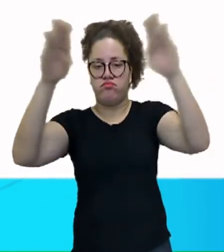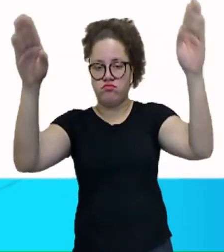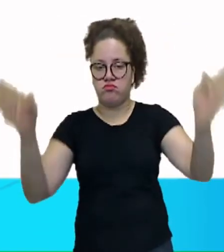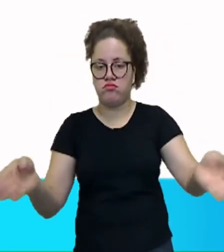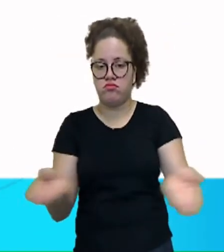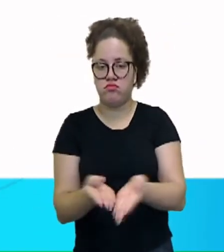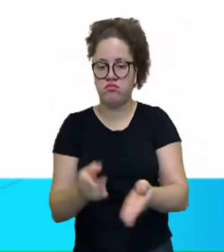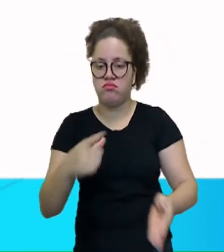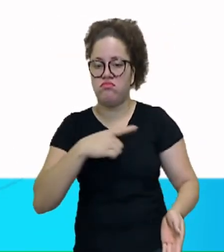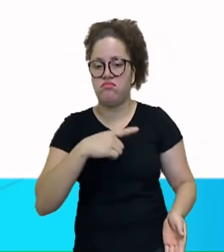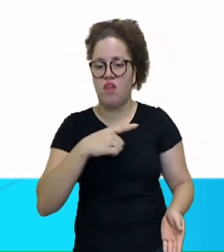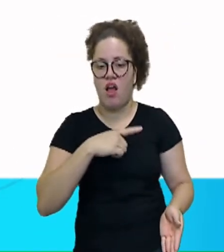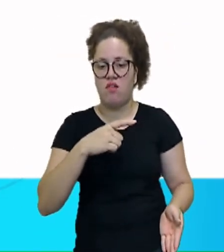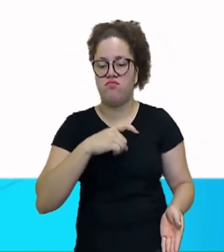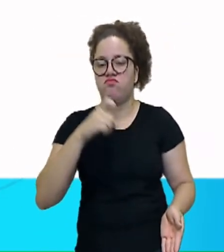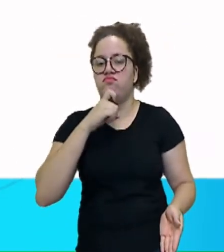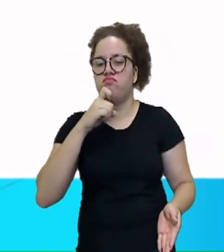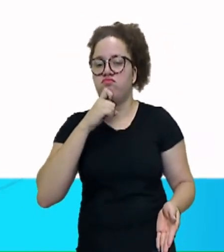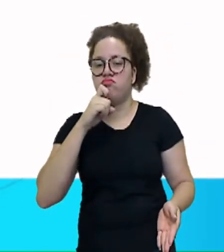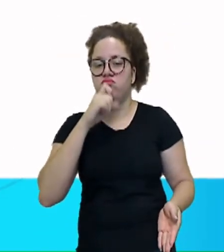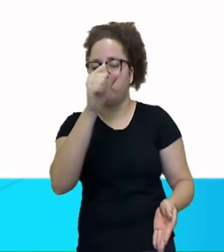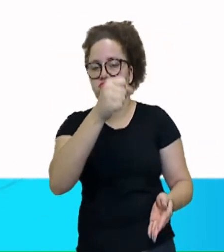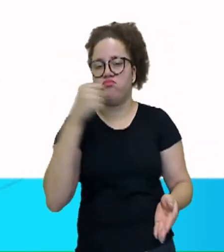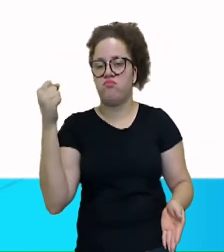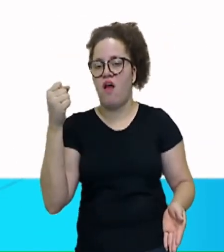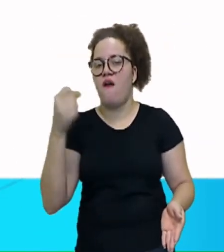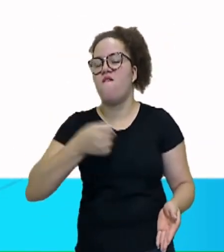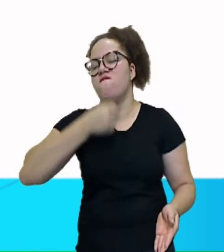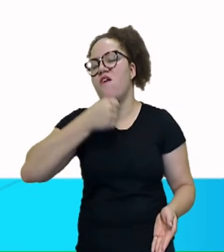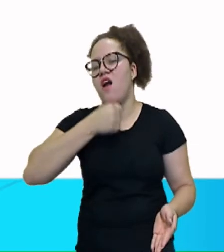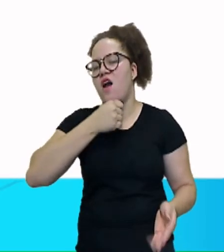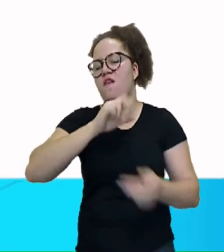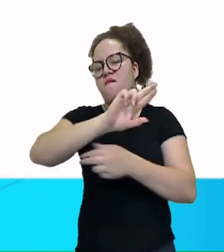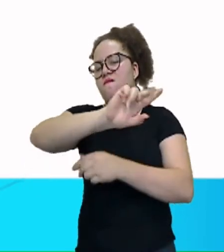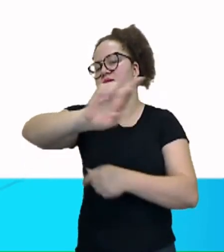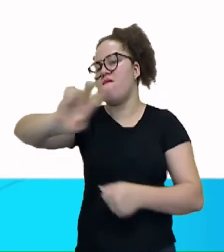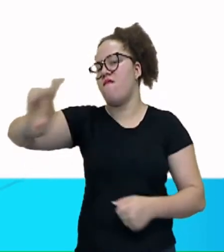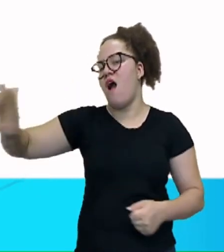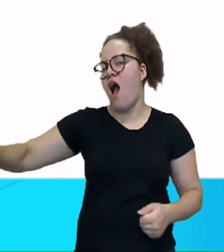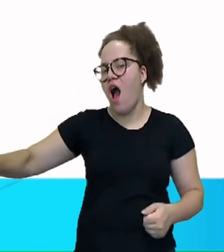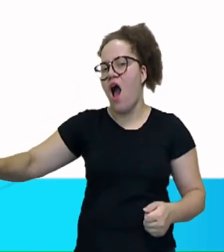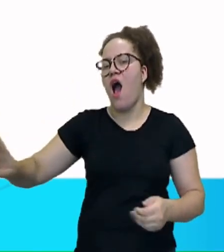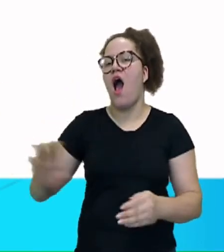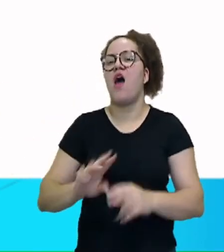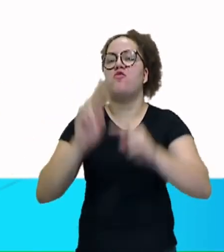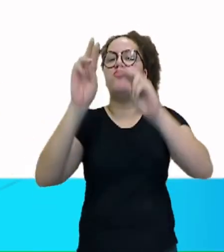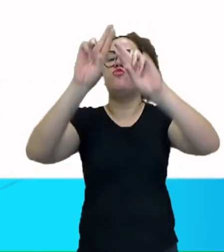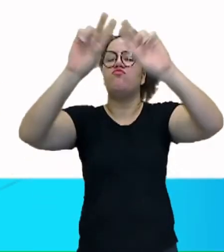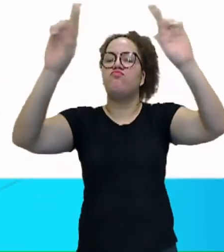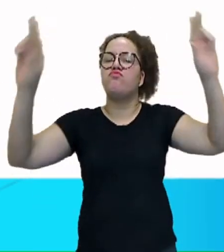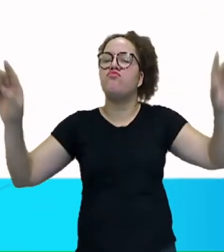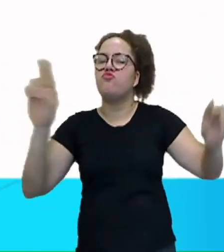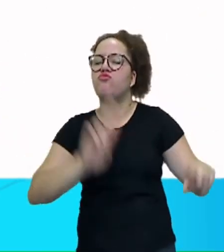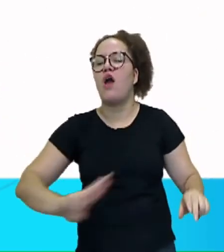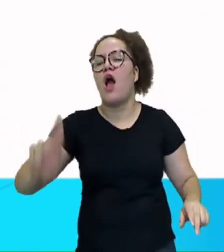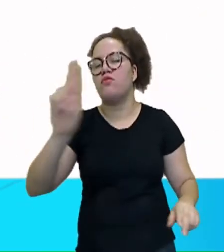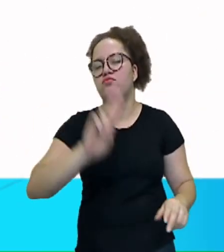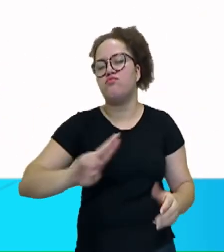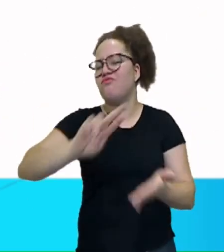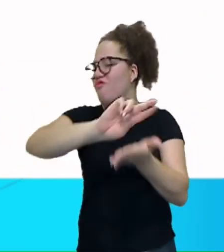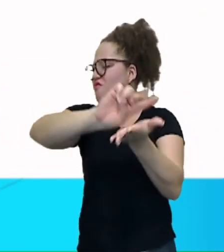tem geladeiras velhas, você tem uma gama enorme de material, ou de